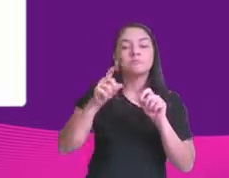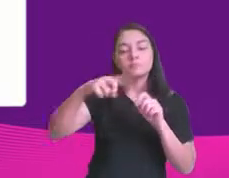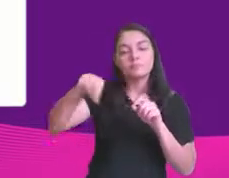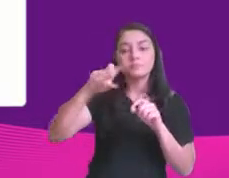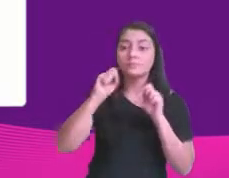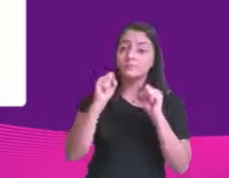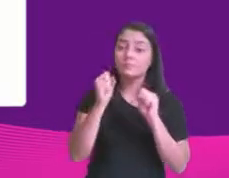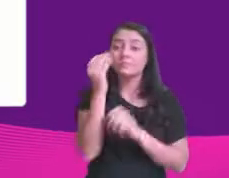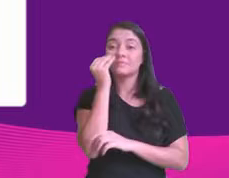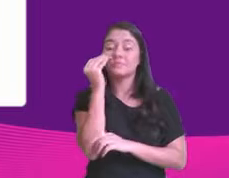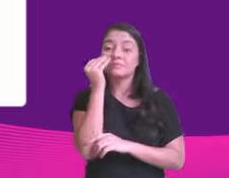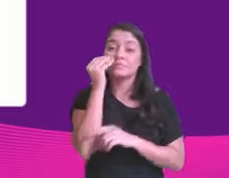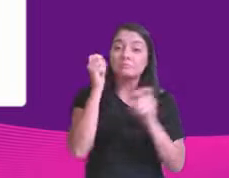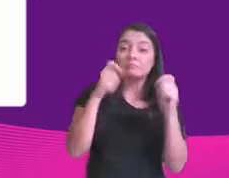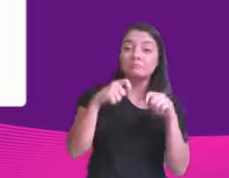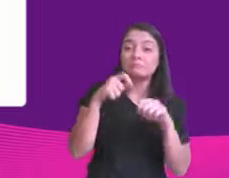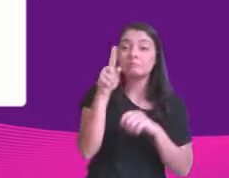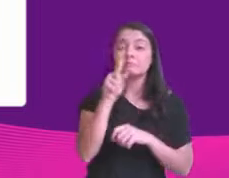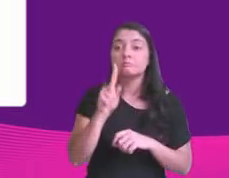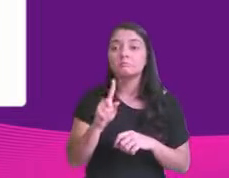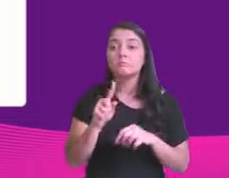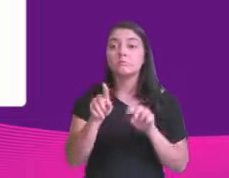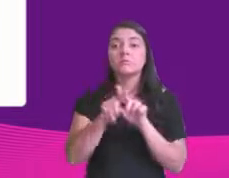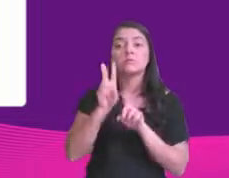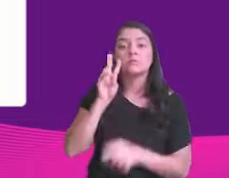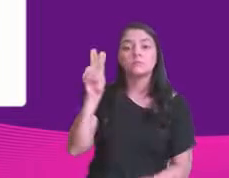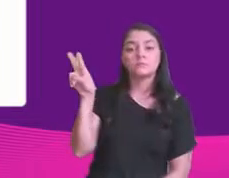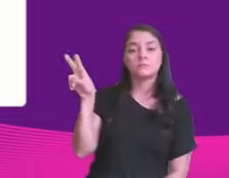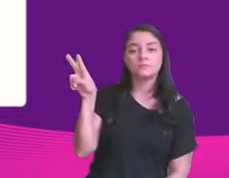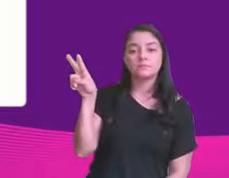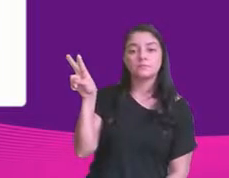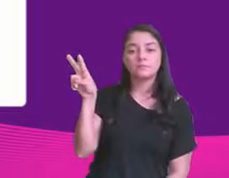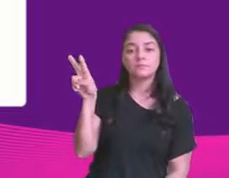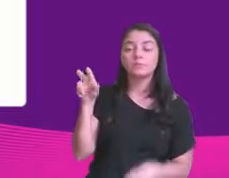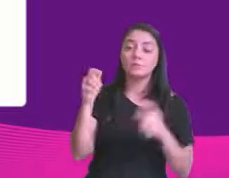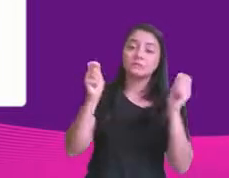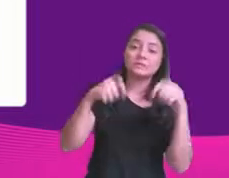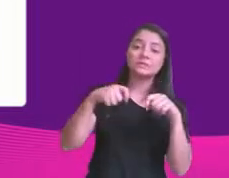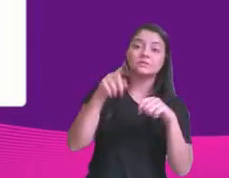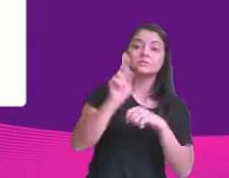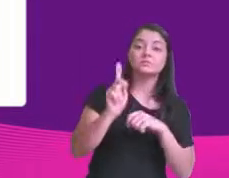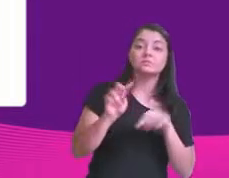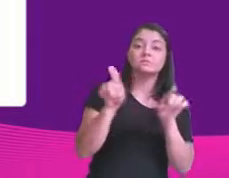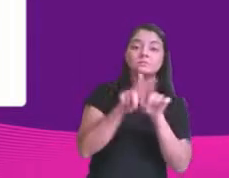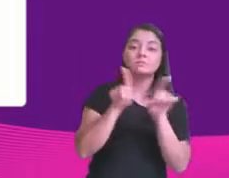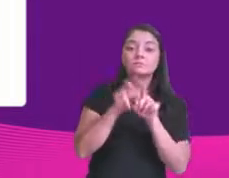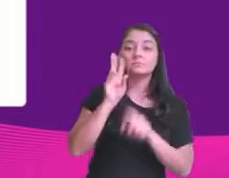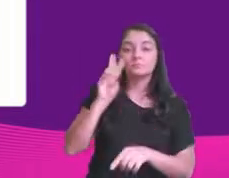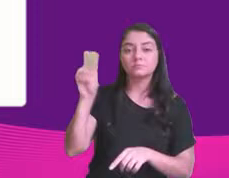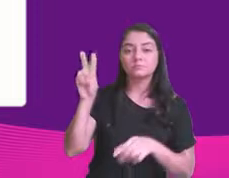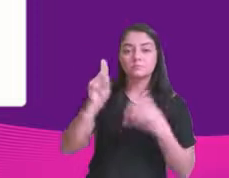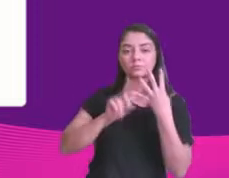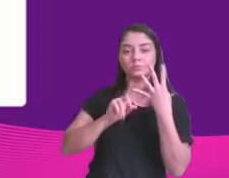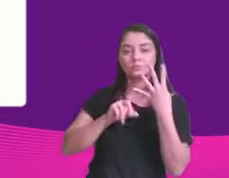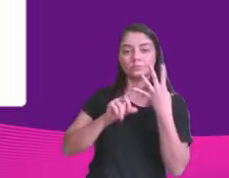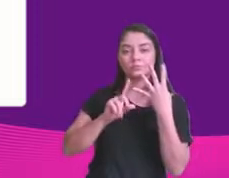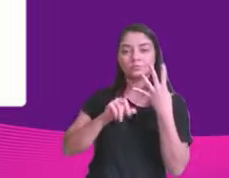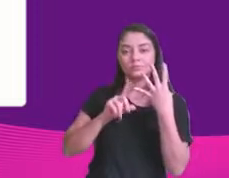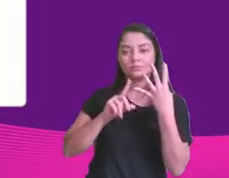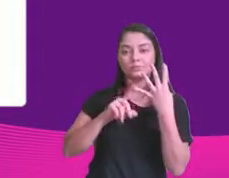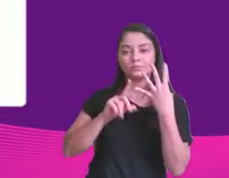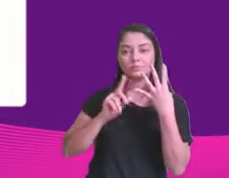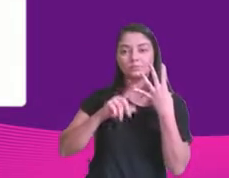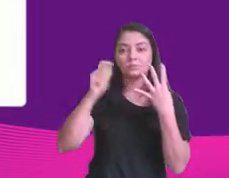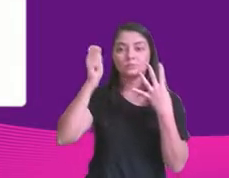se com a cisplatina ou o doxorubicina, algum outro trial tem trazido. E citorredução primária, no cenário da citorredução